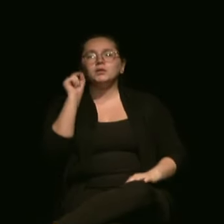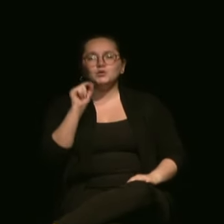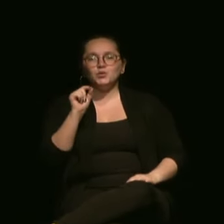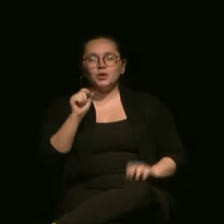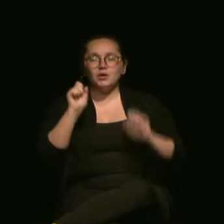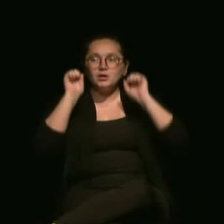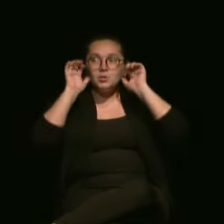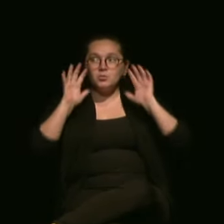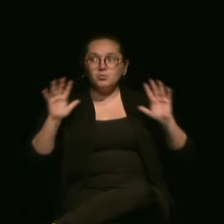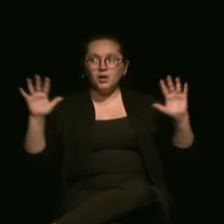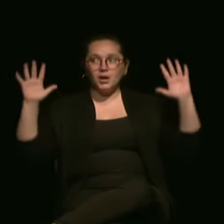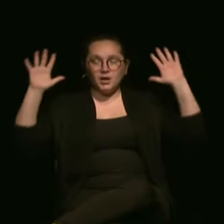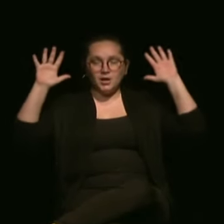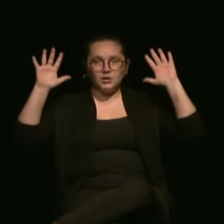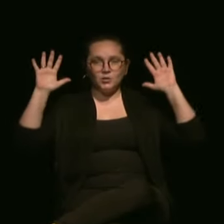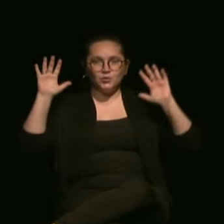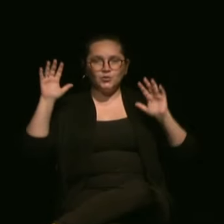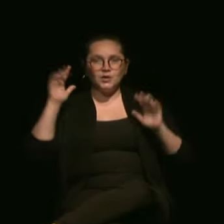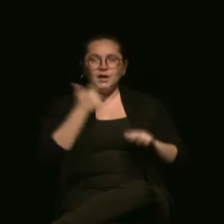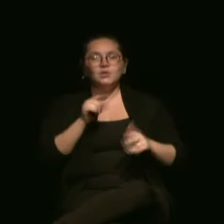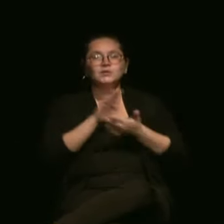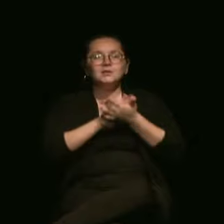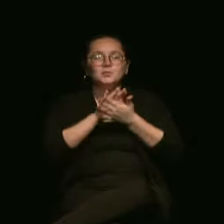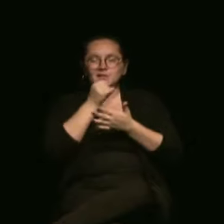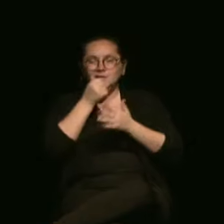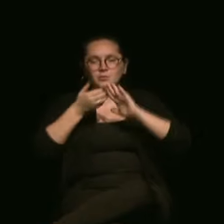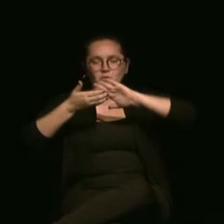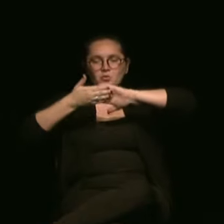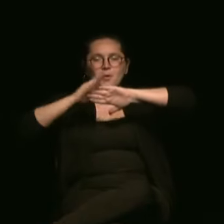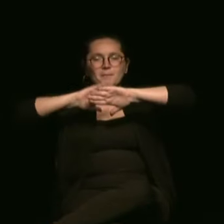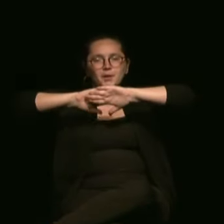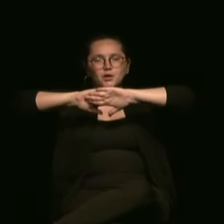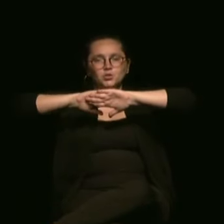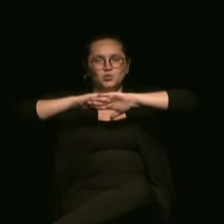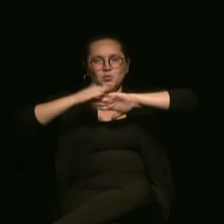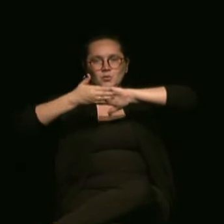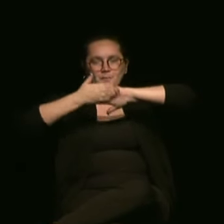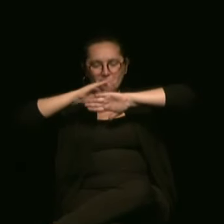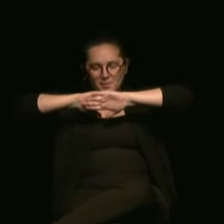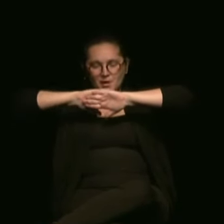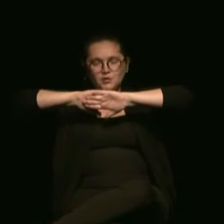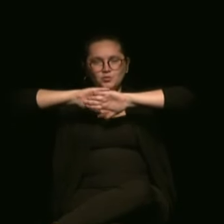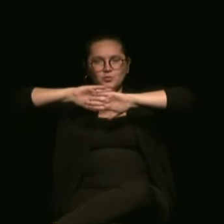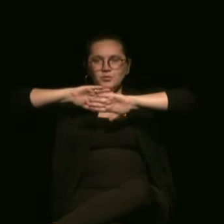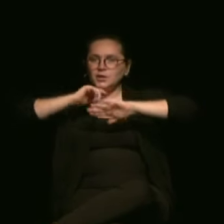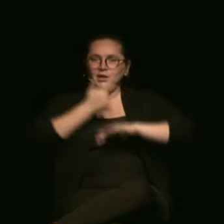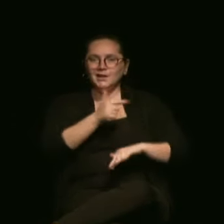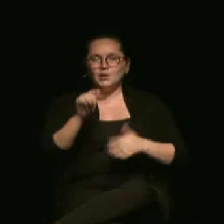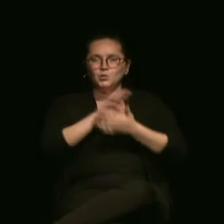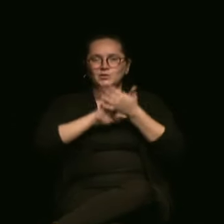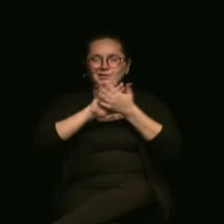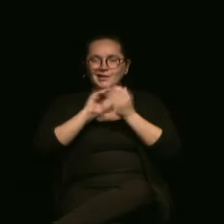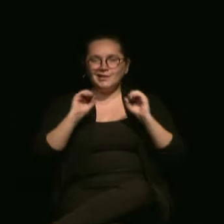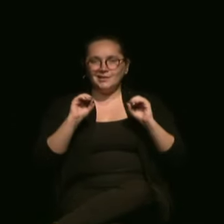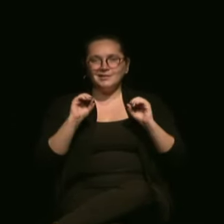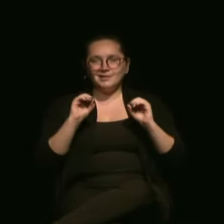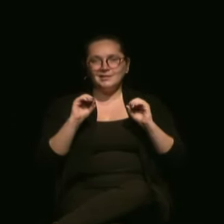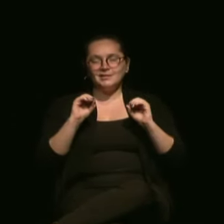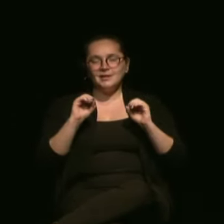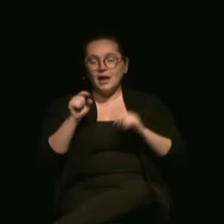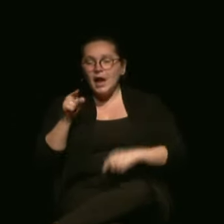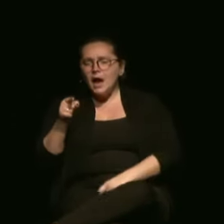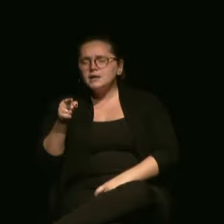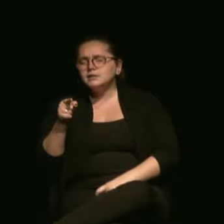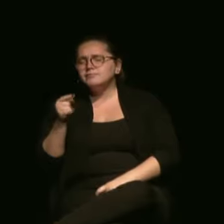por um efeito de edição entre planos. Isso é fundamental para o Coutinho. O que se desvela